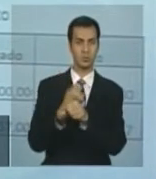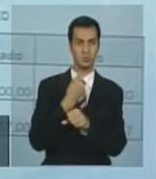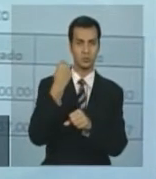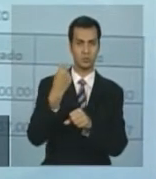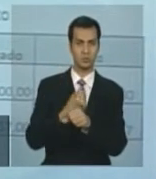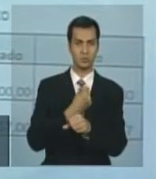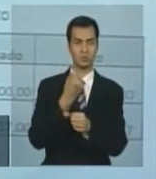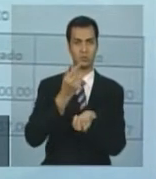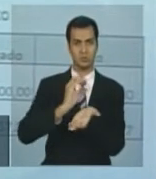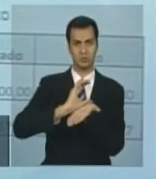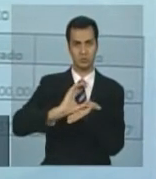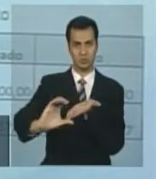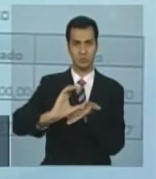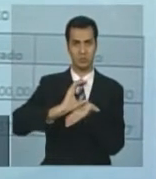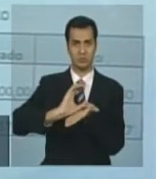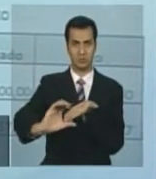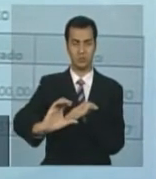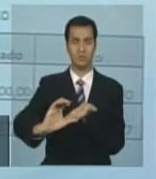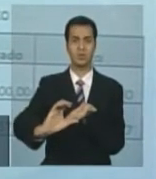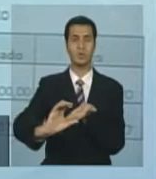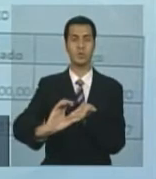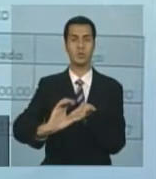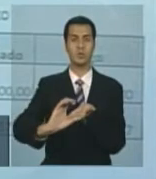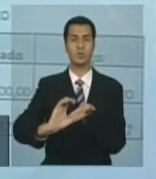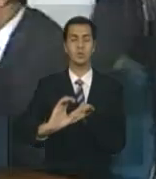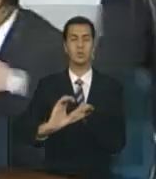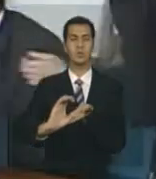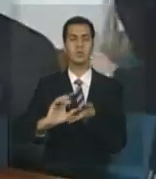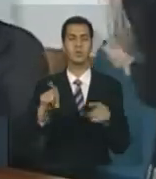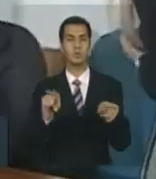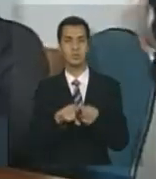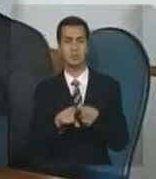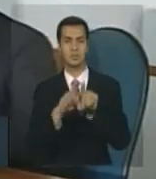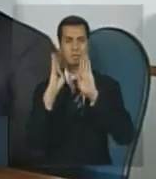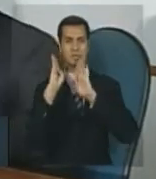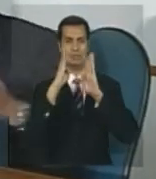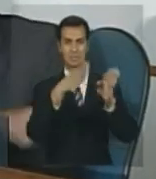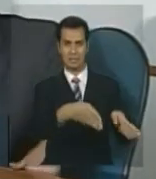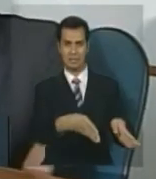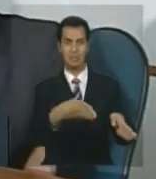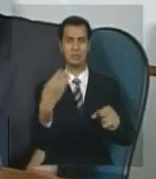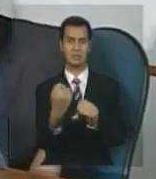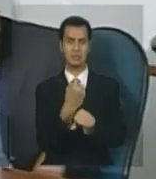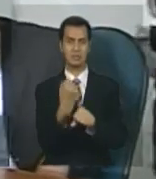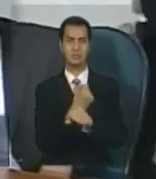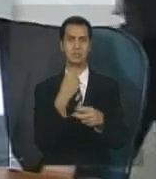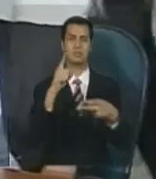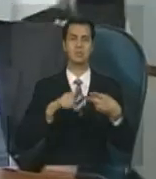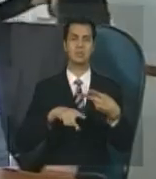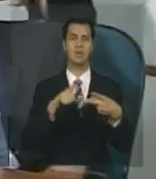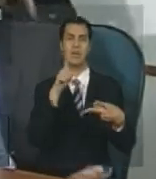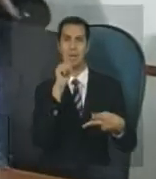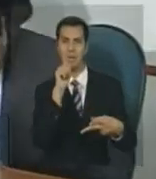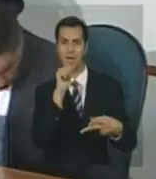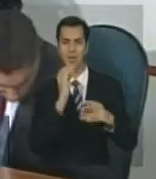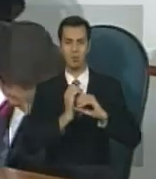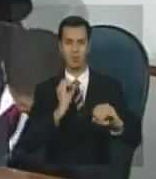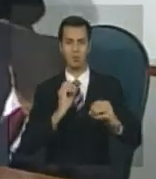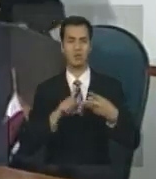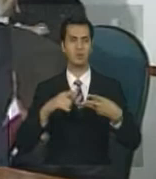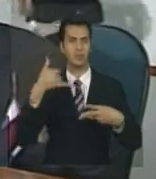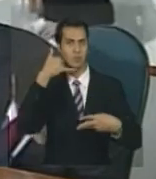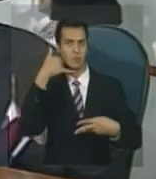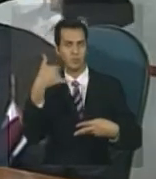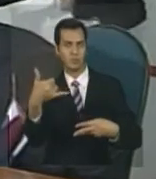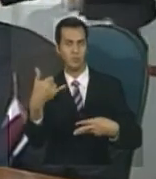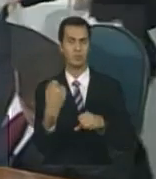para investimento, recuperação de estradas, serviços públicos como água, energia,